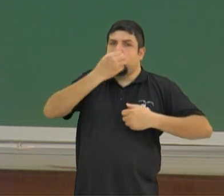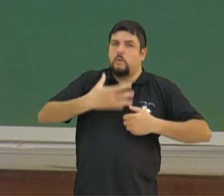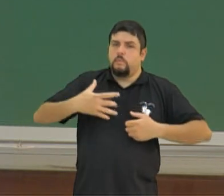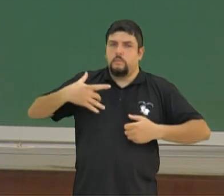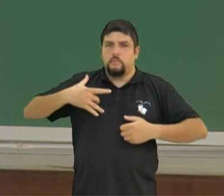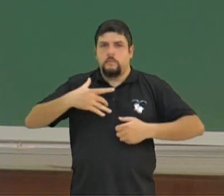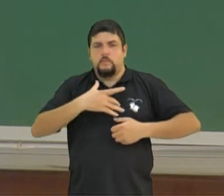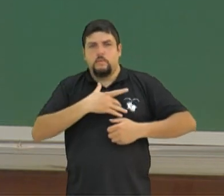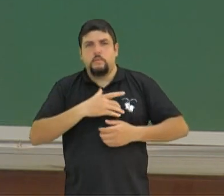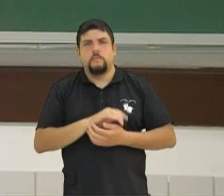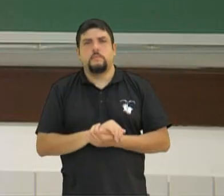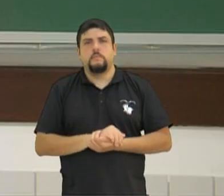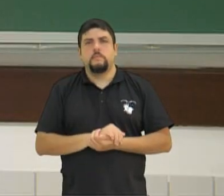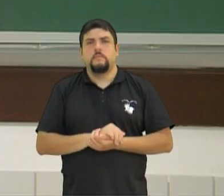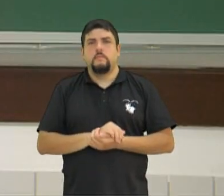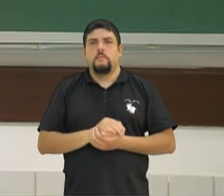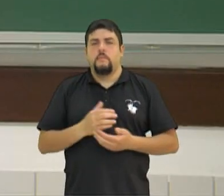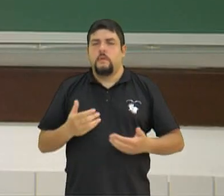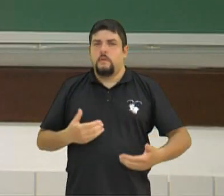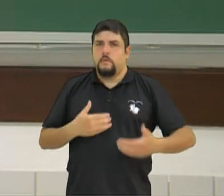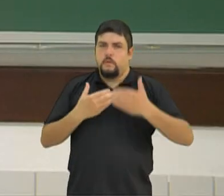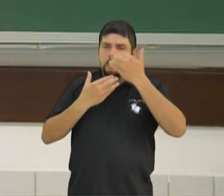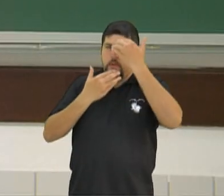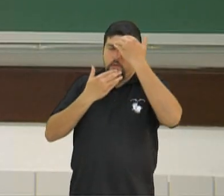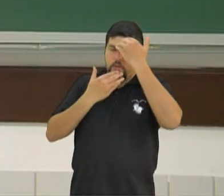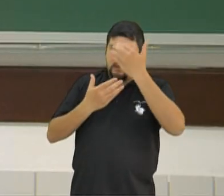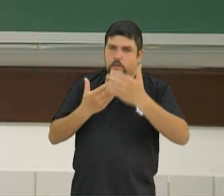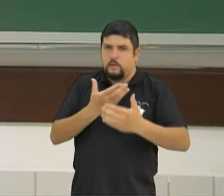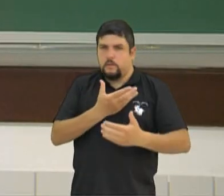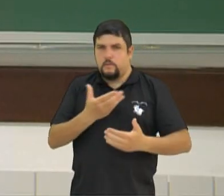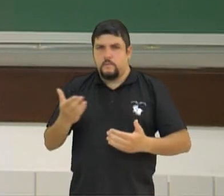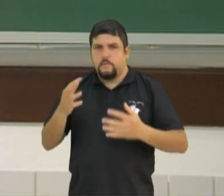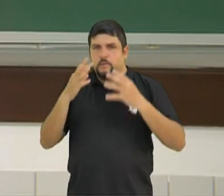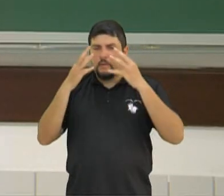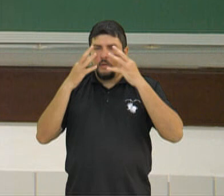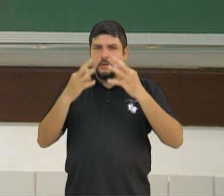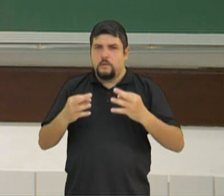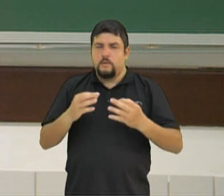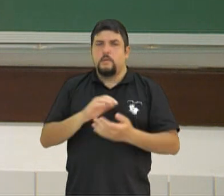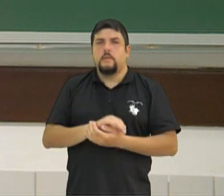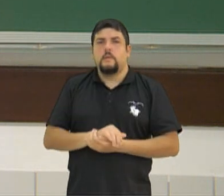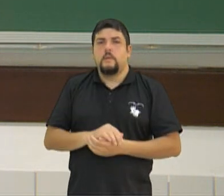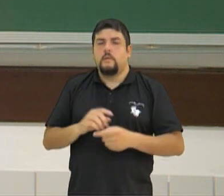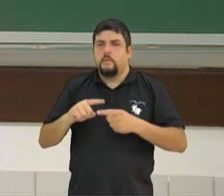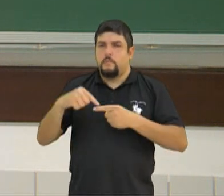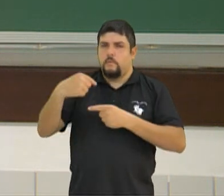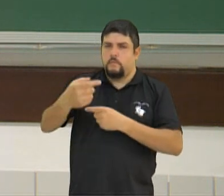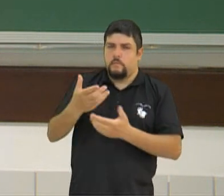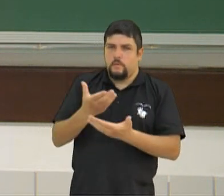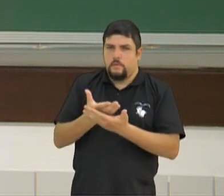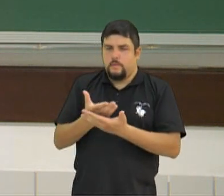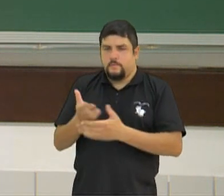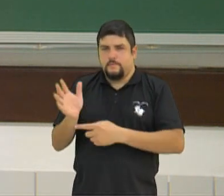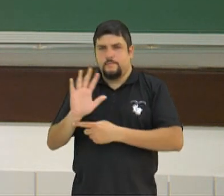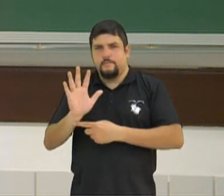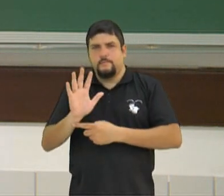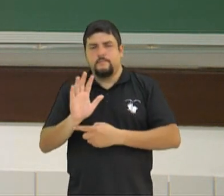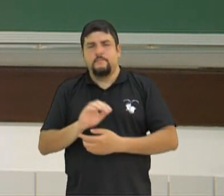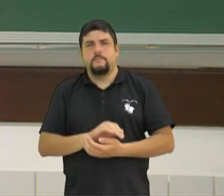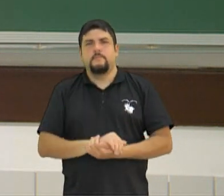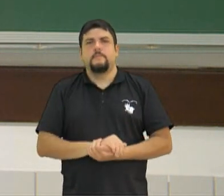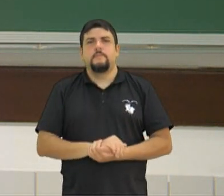nossa saúde. Eu agradeço muito por la atenção, muitas gracias e hasta la próxima classe.